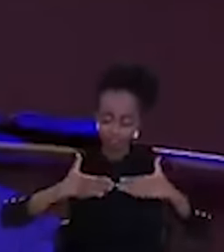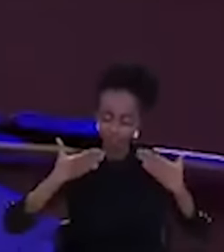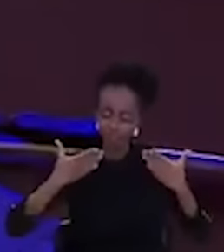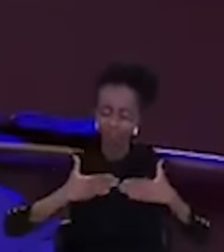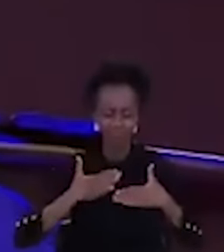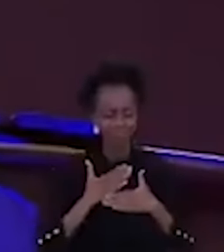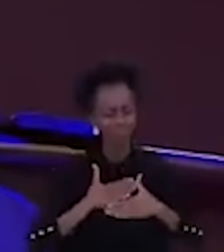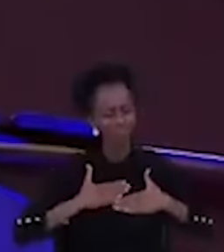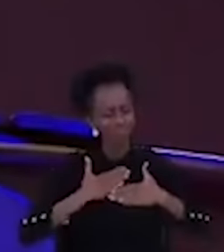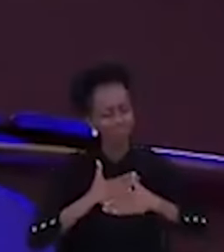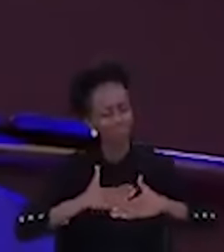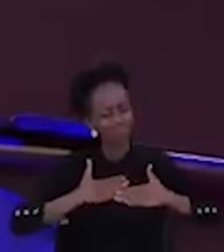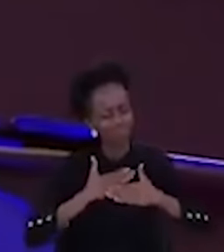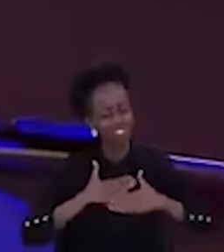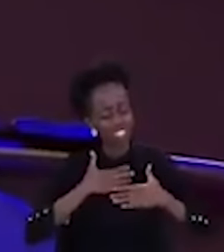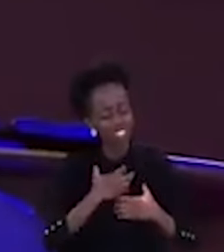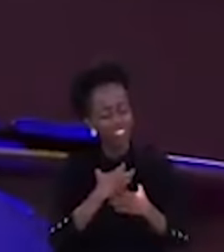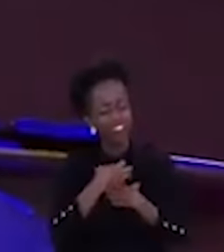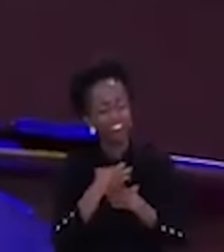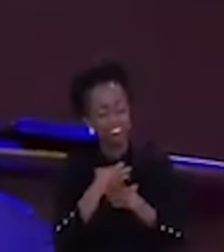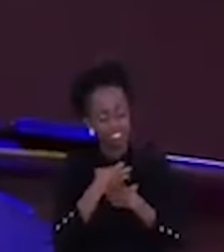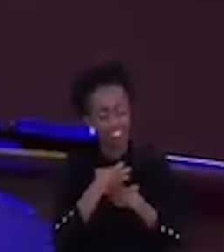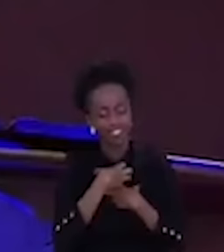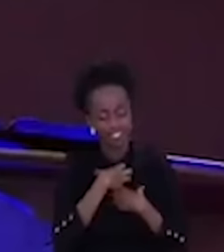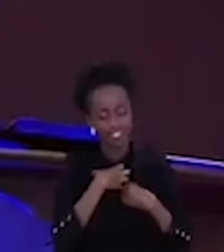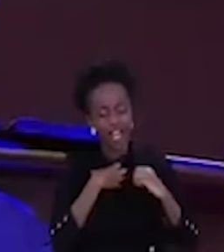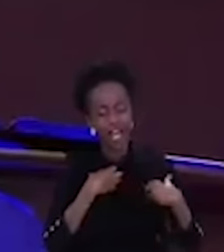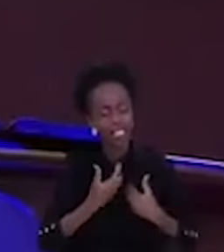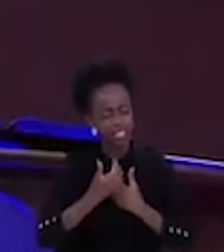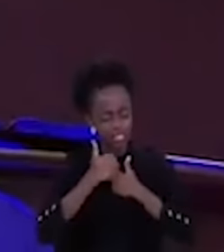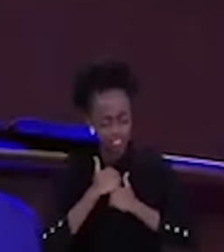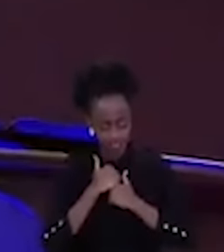um gozo invade a minha alma.